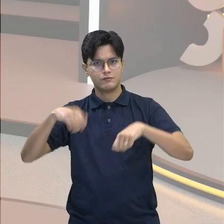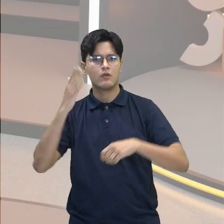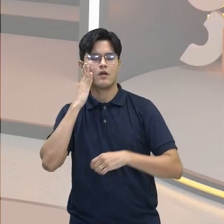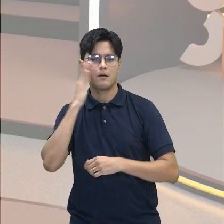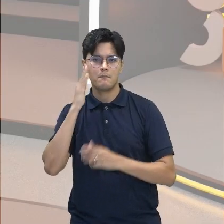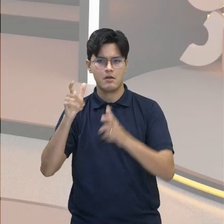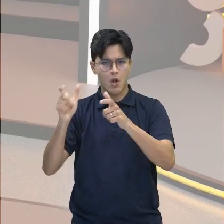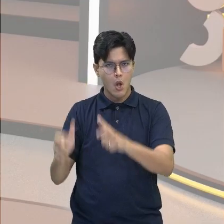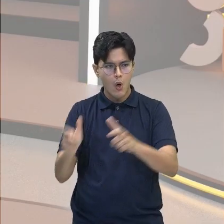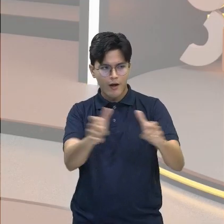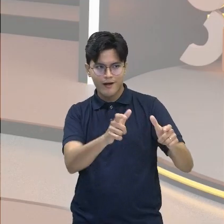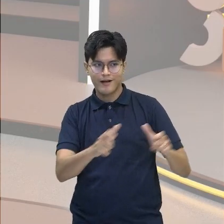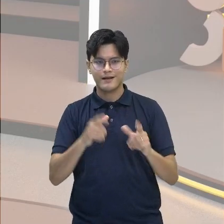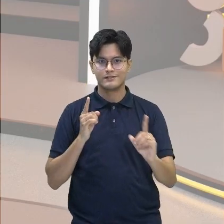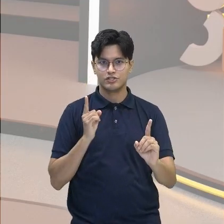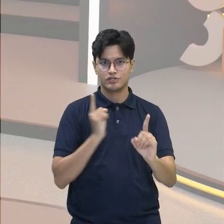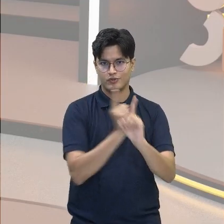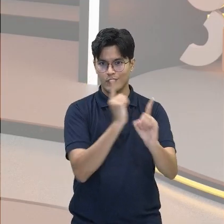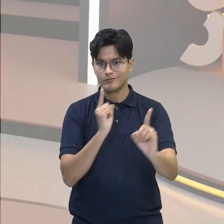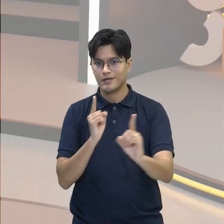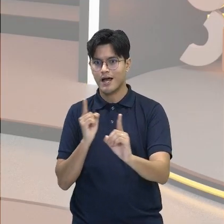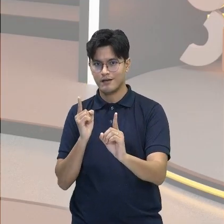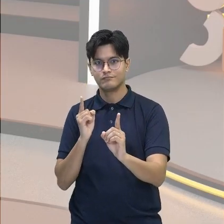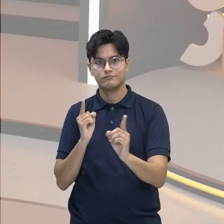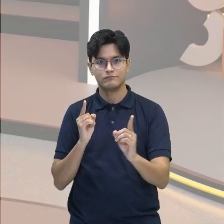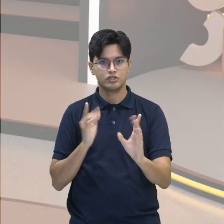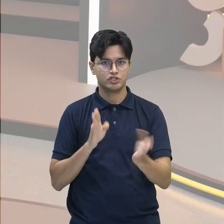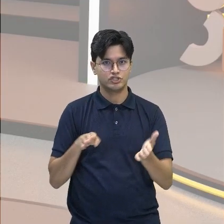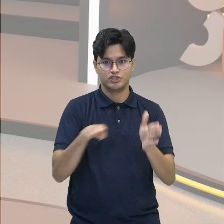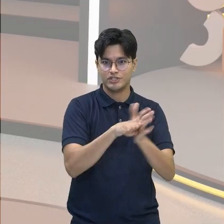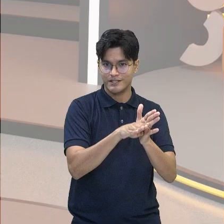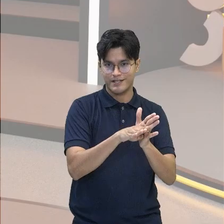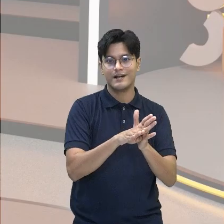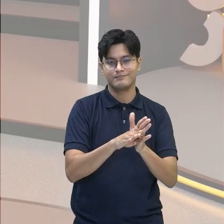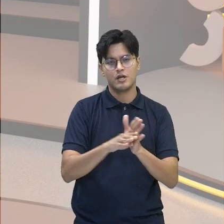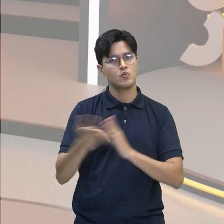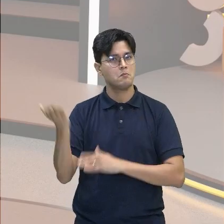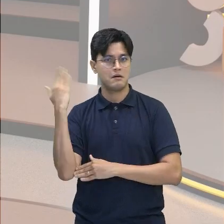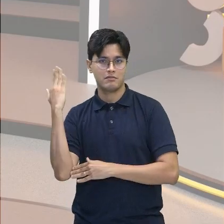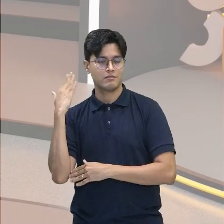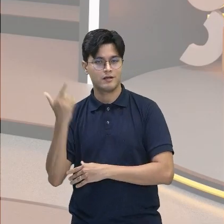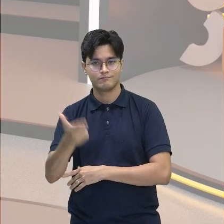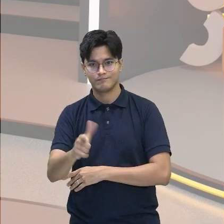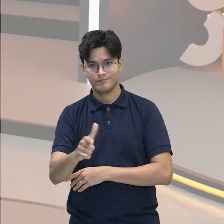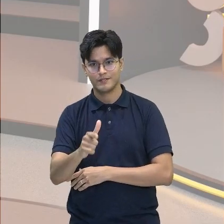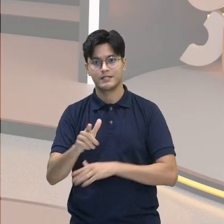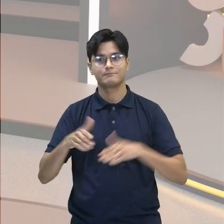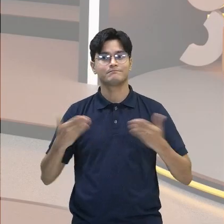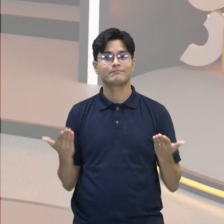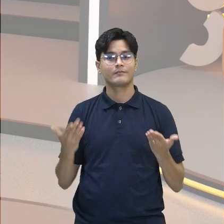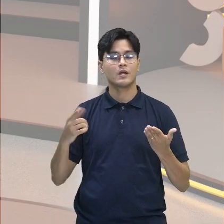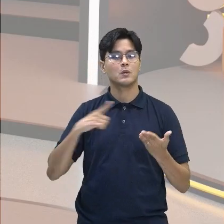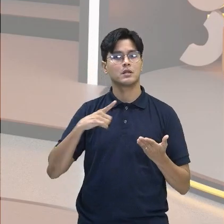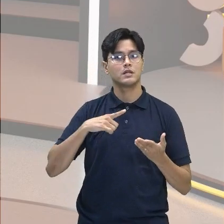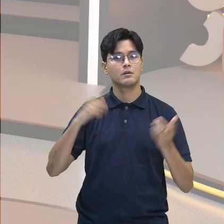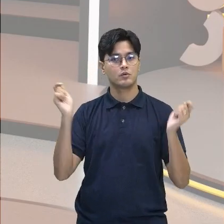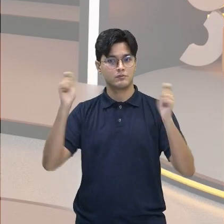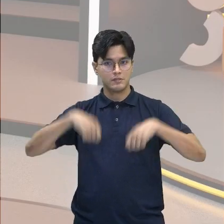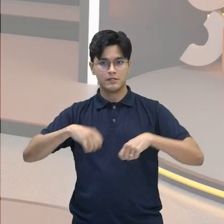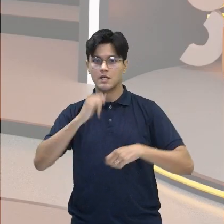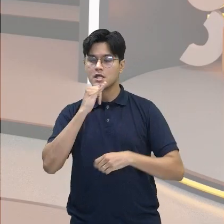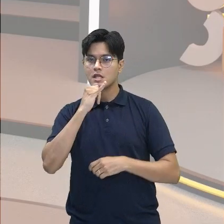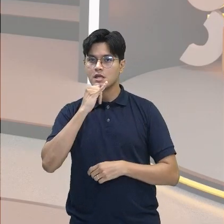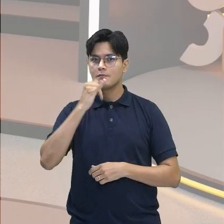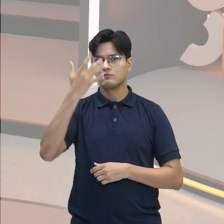essa navegação, para percorrer esse trecho entre Portugal e Brasil, por exemplo. Então, a possibilidade desses navegadores, né,